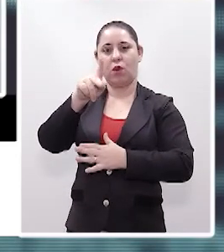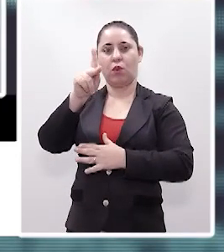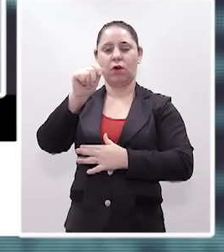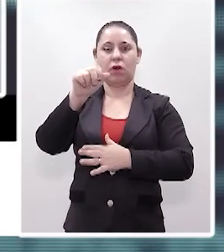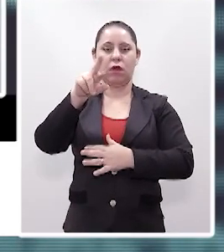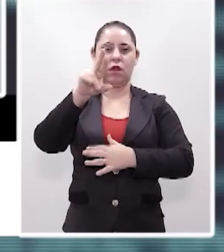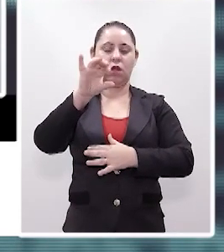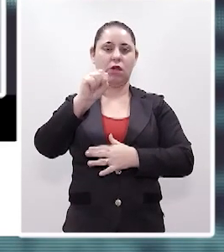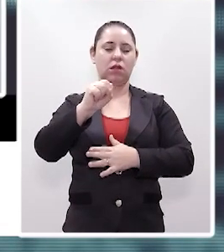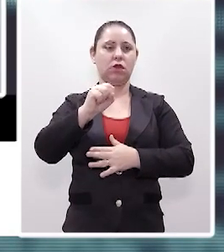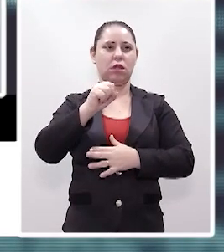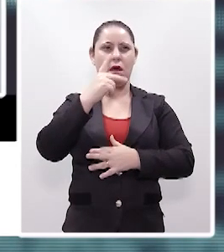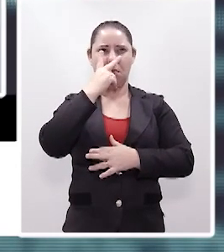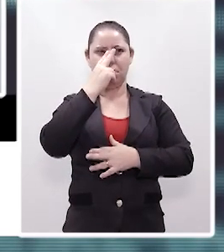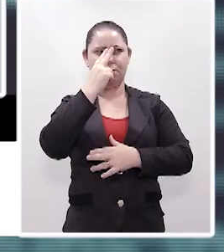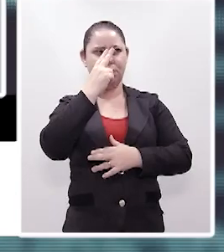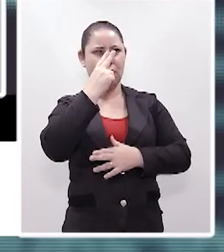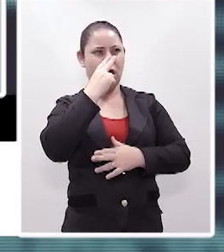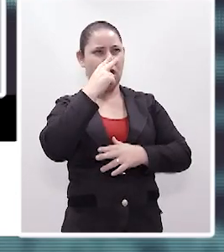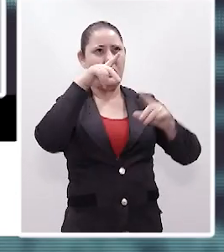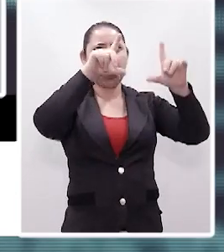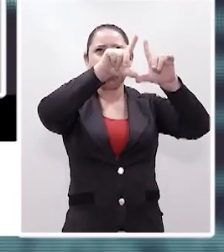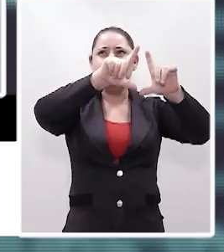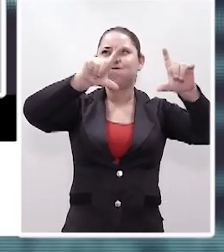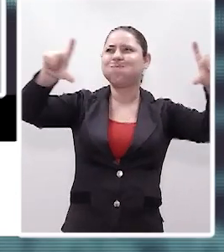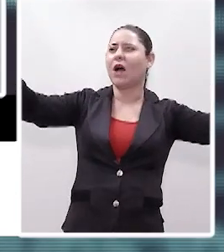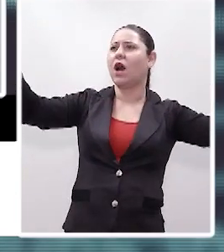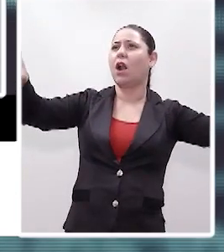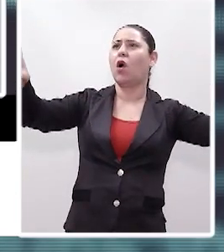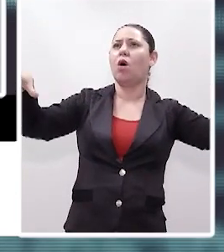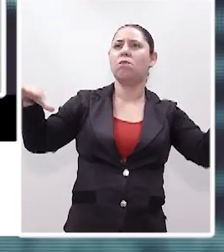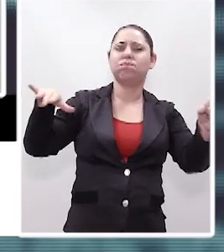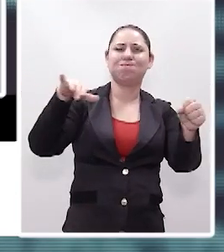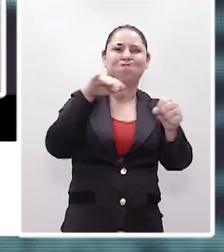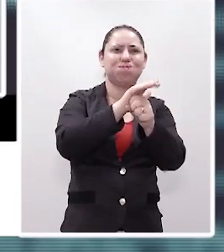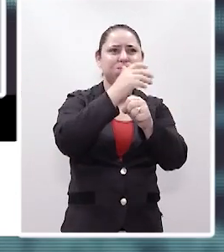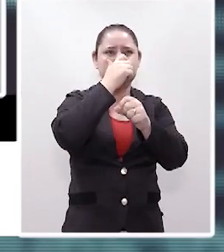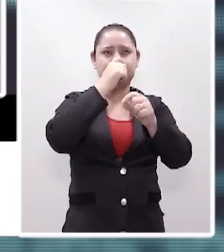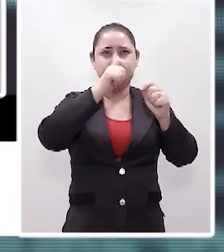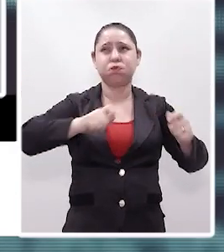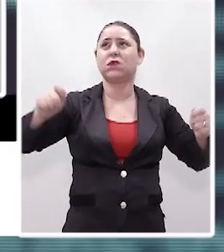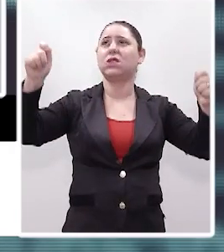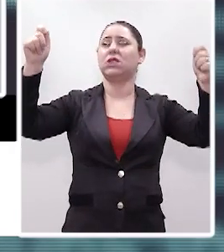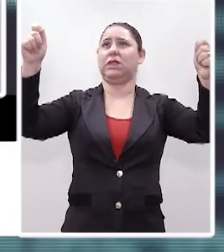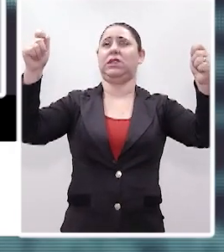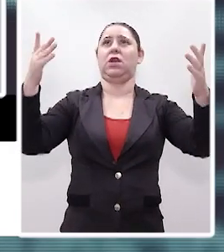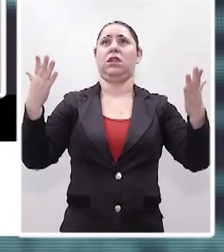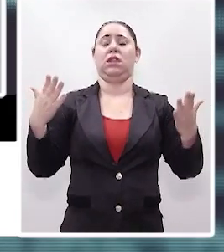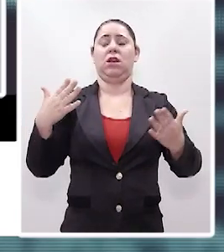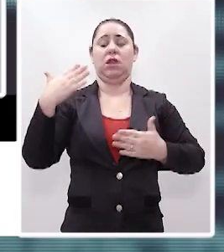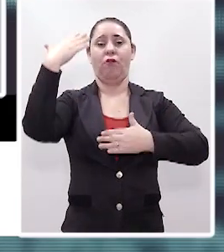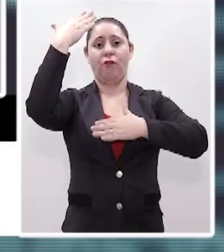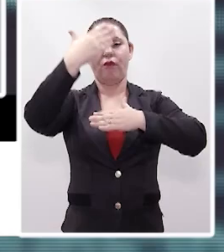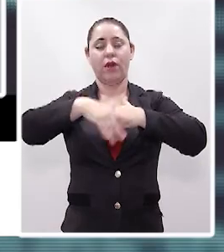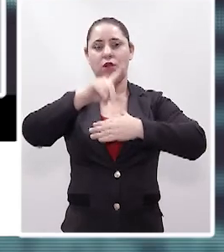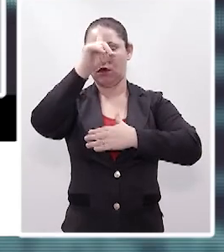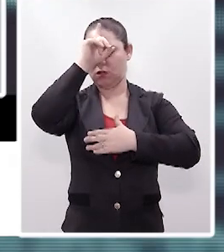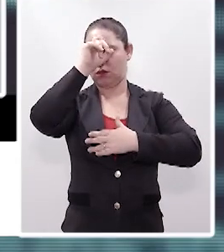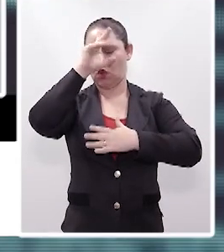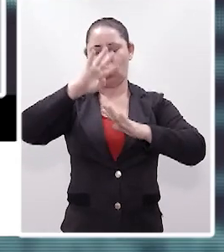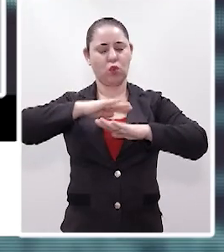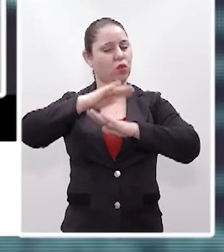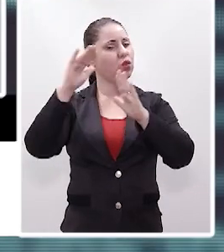semana a faixa de hospital lotado voltou a ser pendurada na frente do hospital. Então, quer dizer,